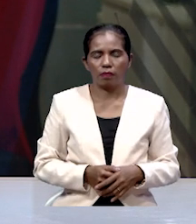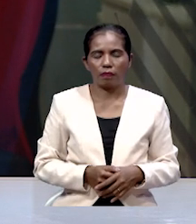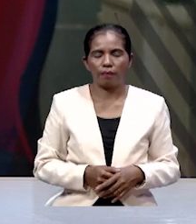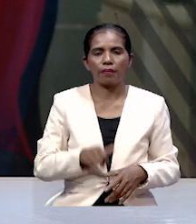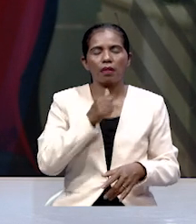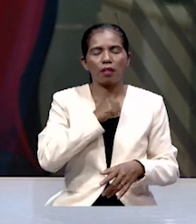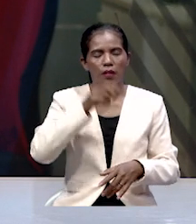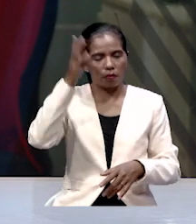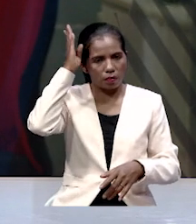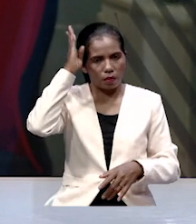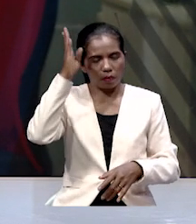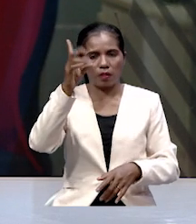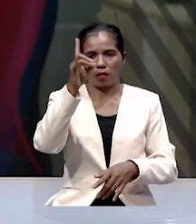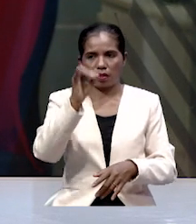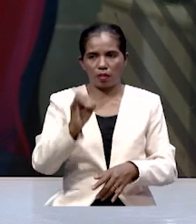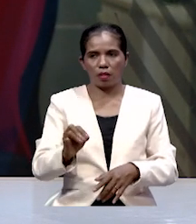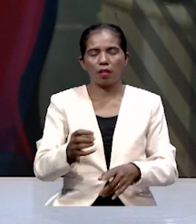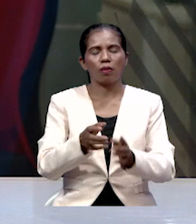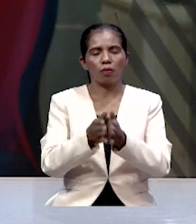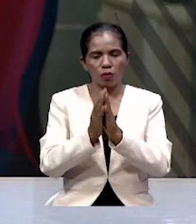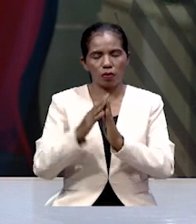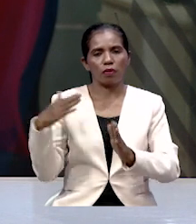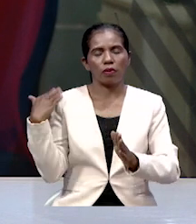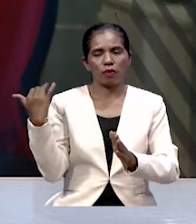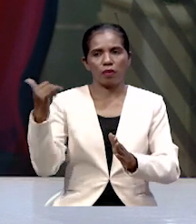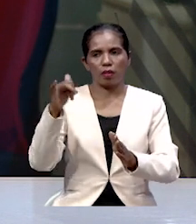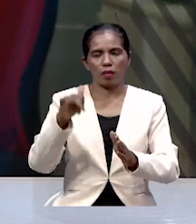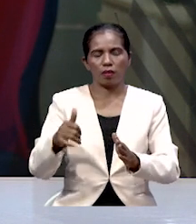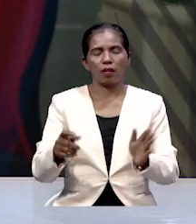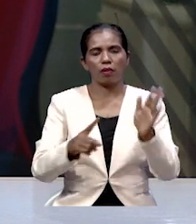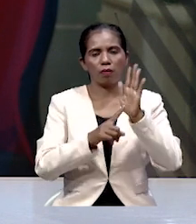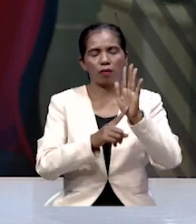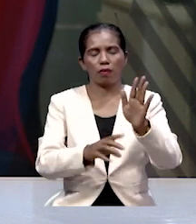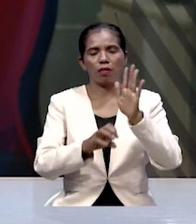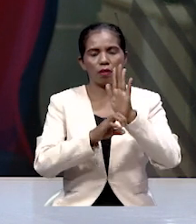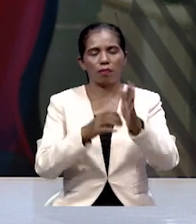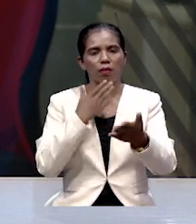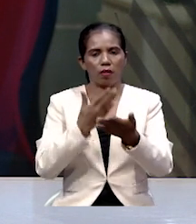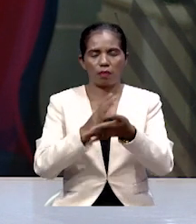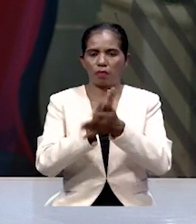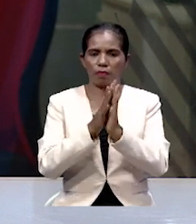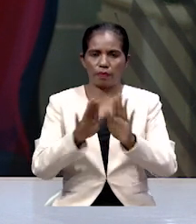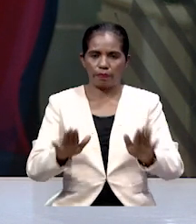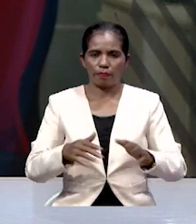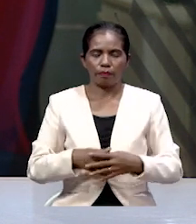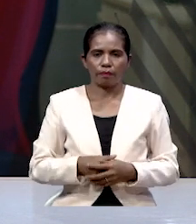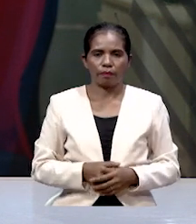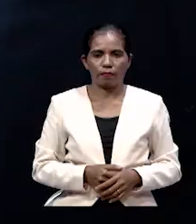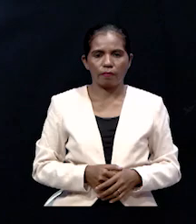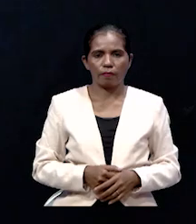Arsebispo Arkidiocese Metropolitana Dili, khusus Ovensira, saya Zenti Transformadora Bapas.